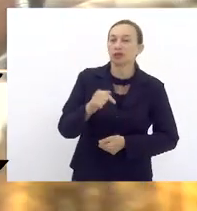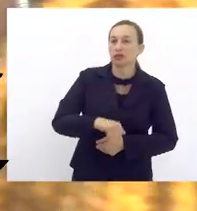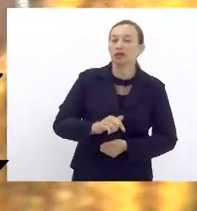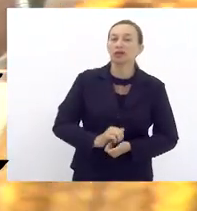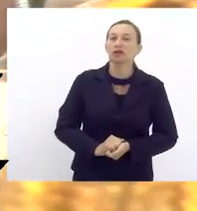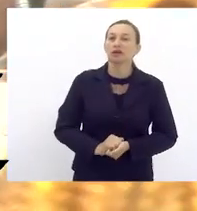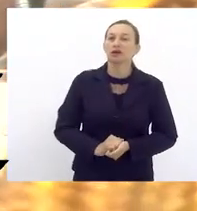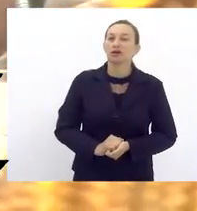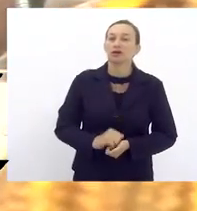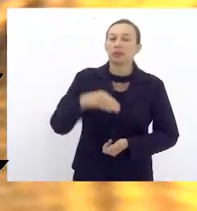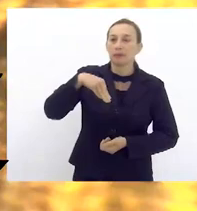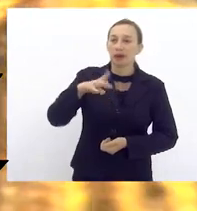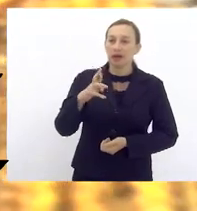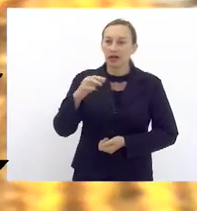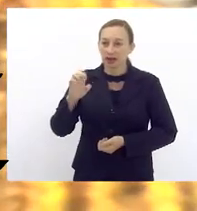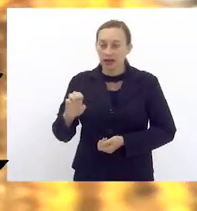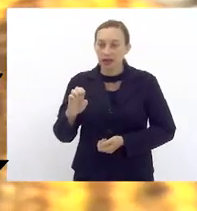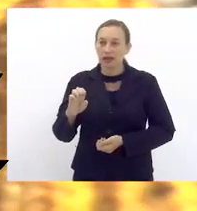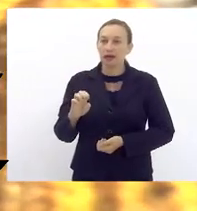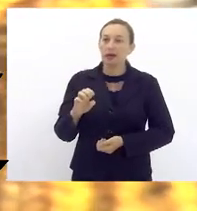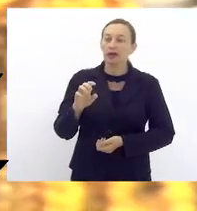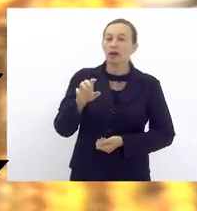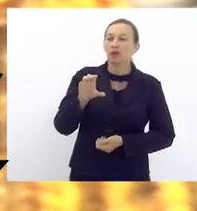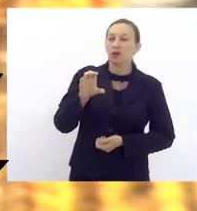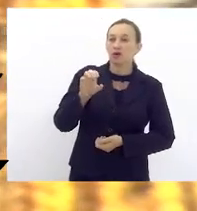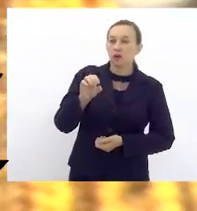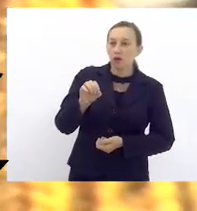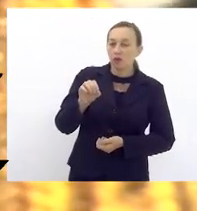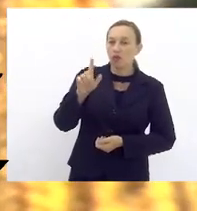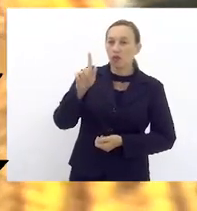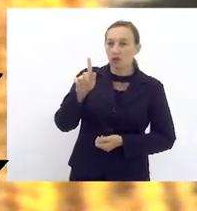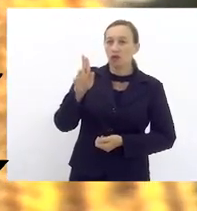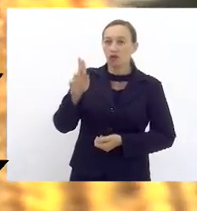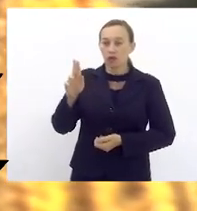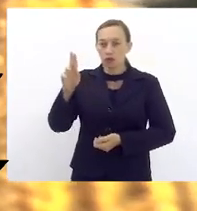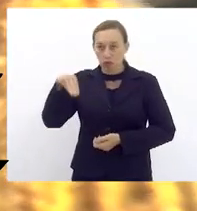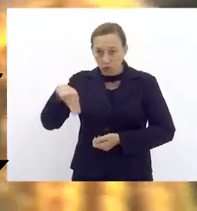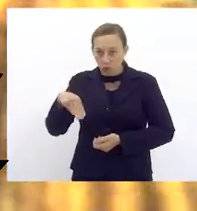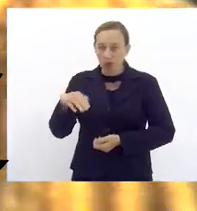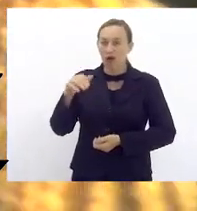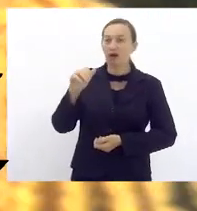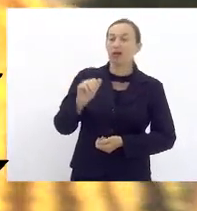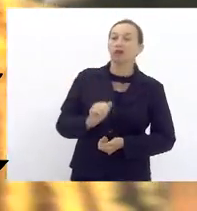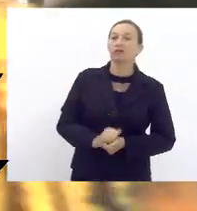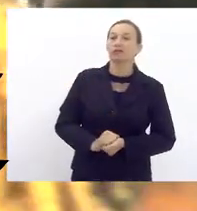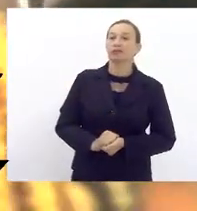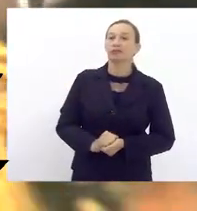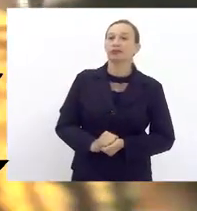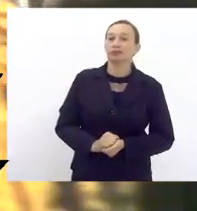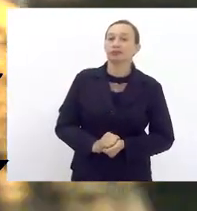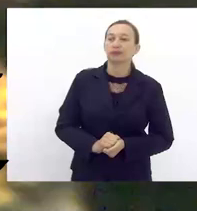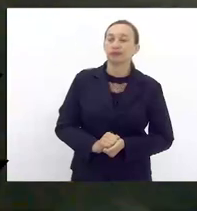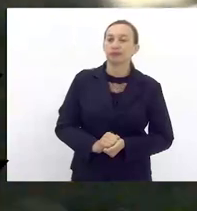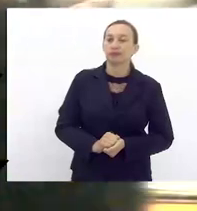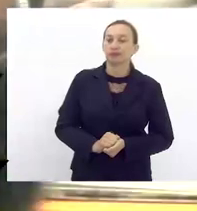Mari Pedrita Diogo EAD EAD que é